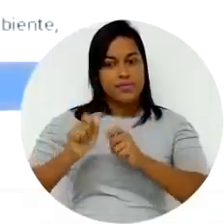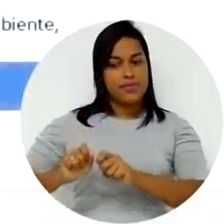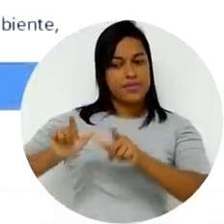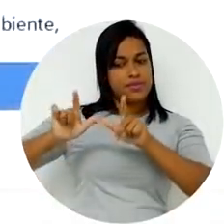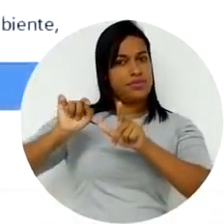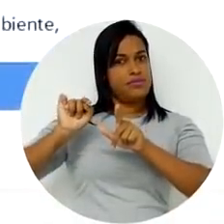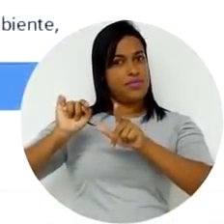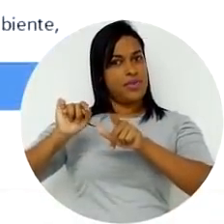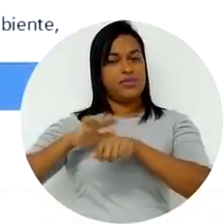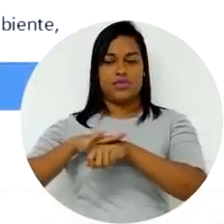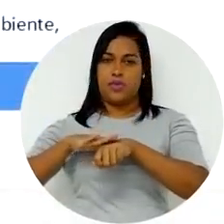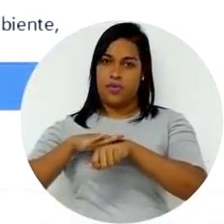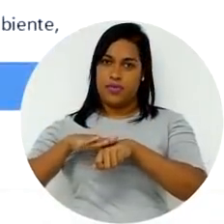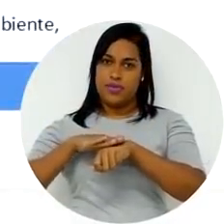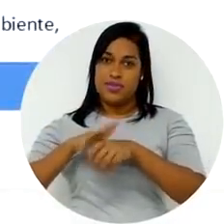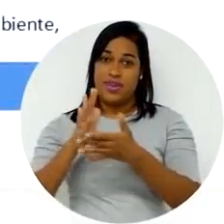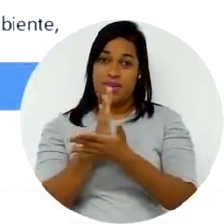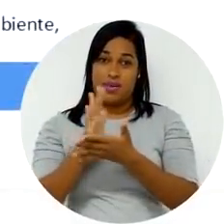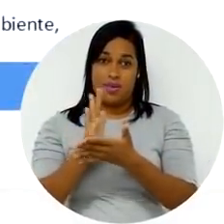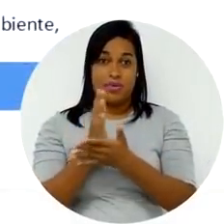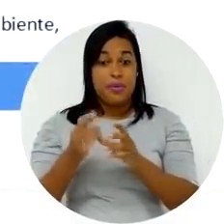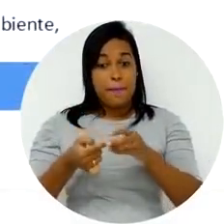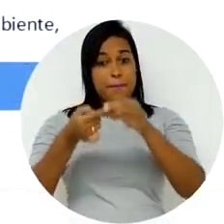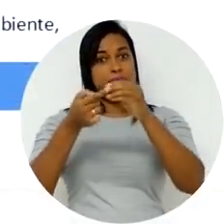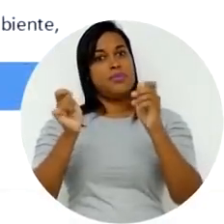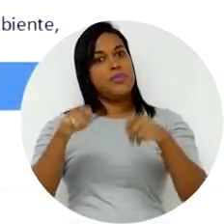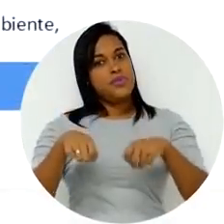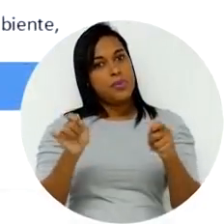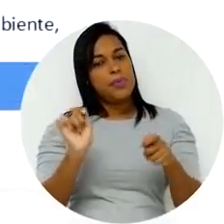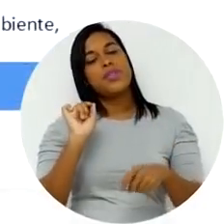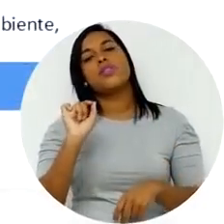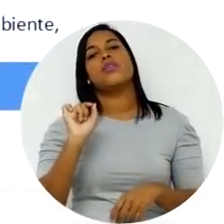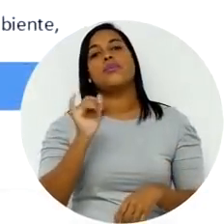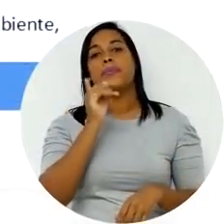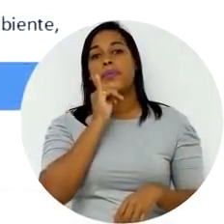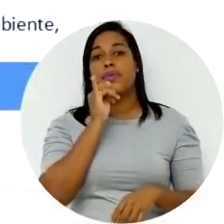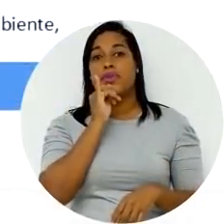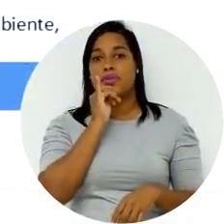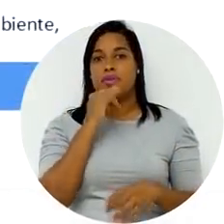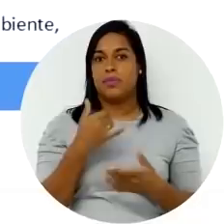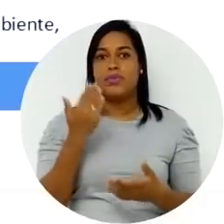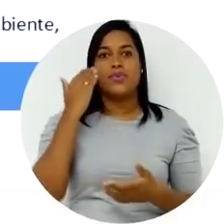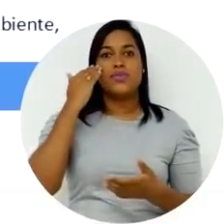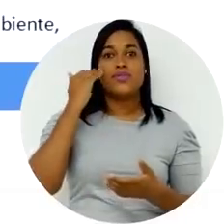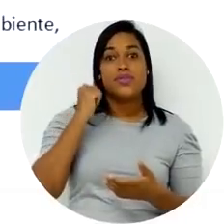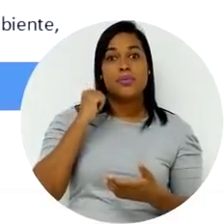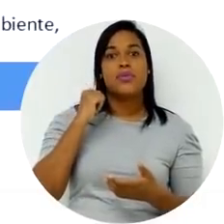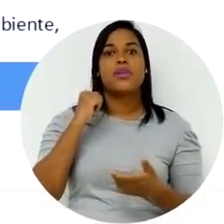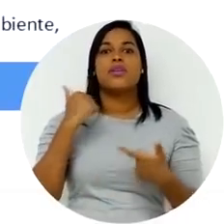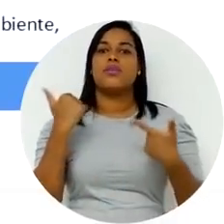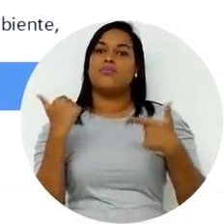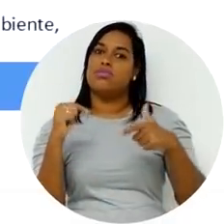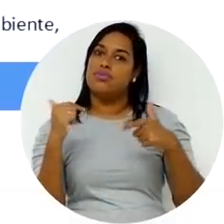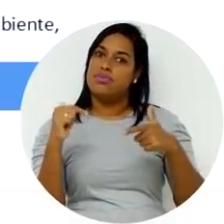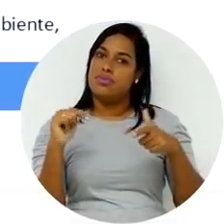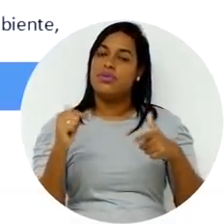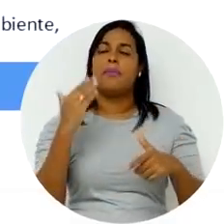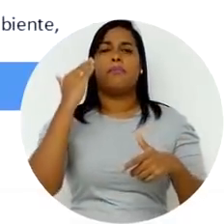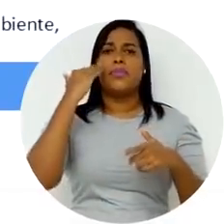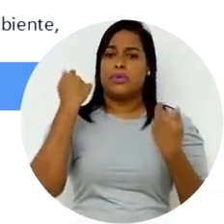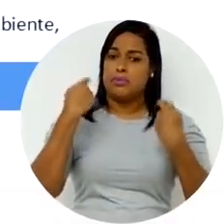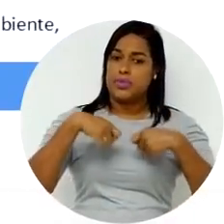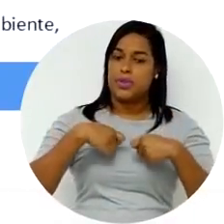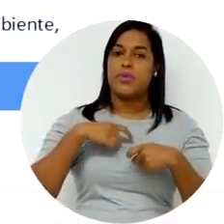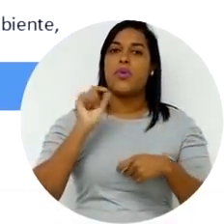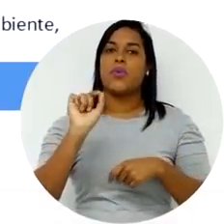slide. Só comentar aqui as principais competências. Por exemplo, saber agir. Precisamos